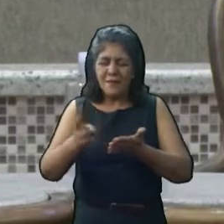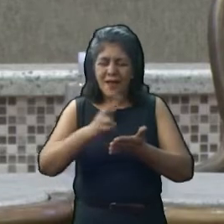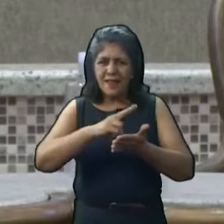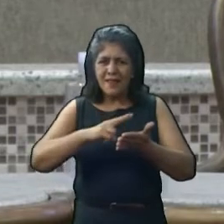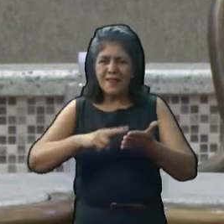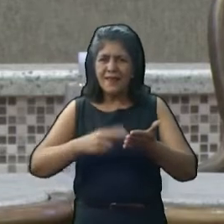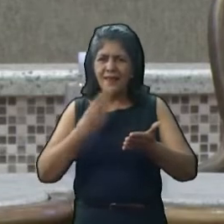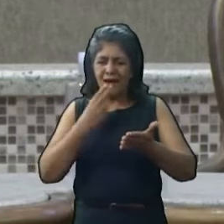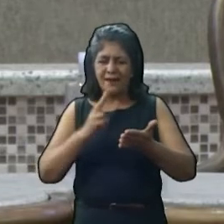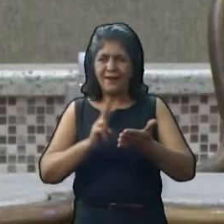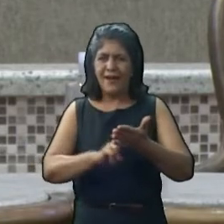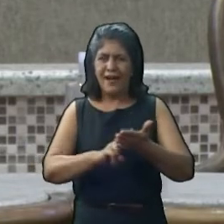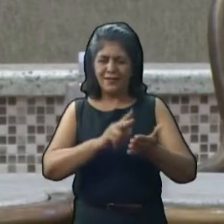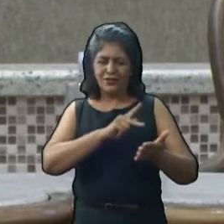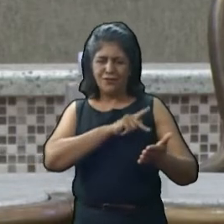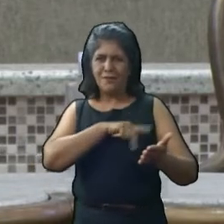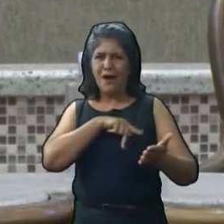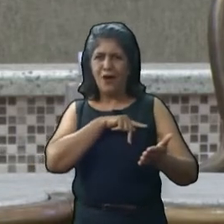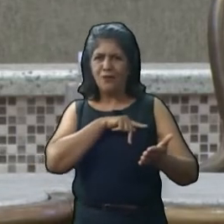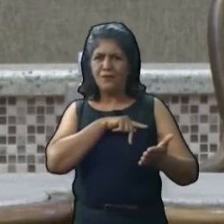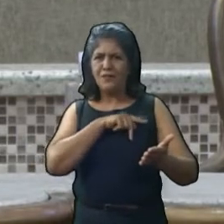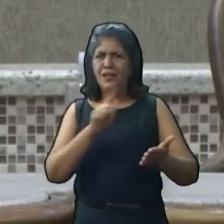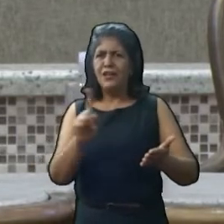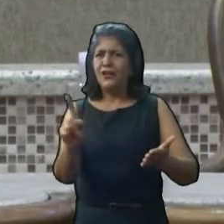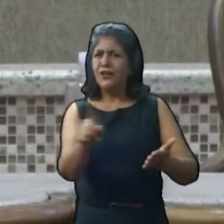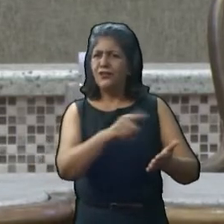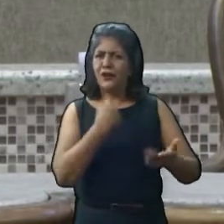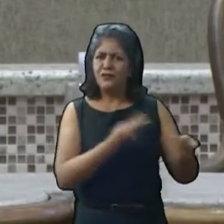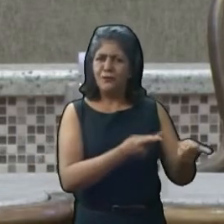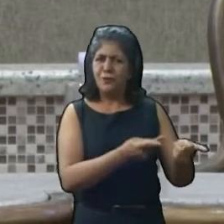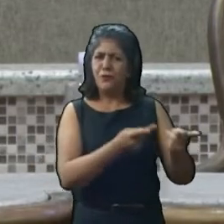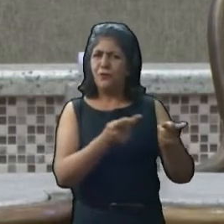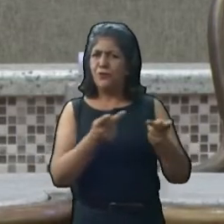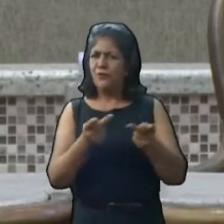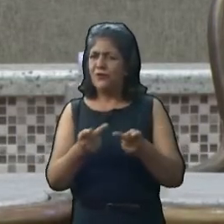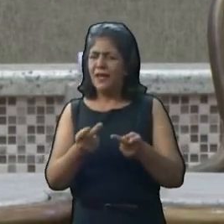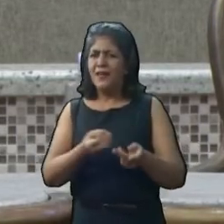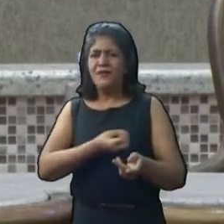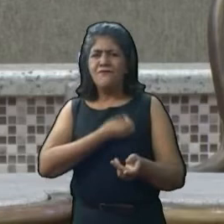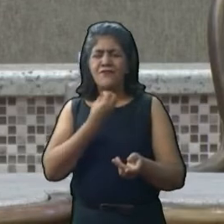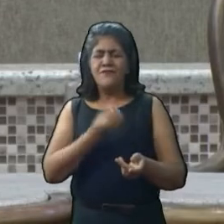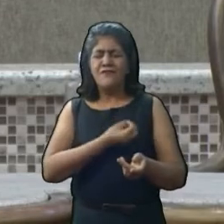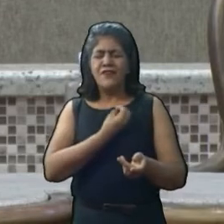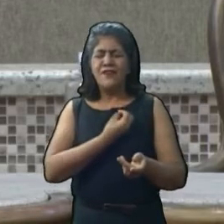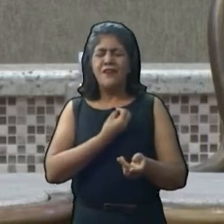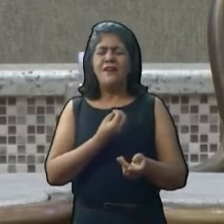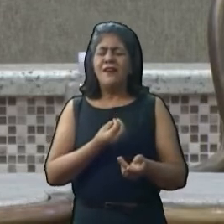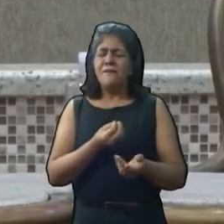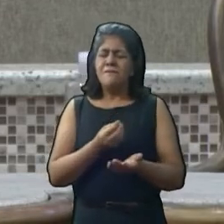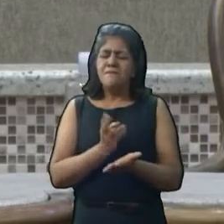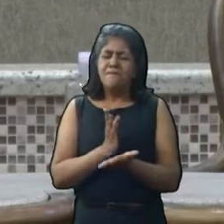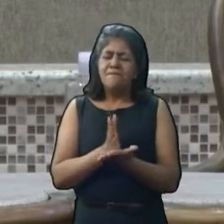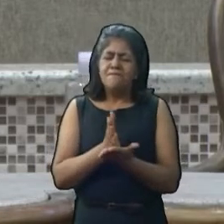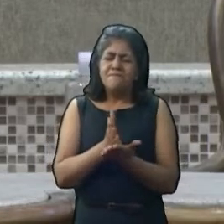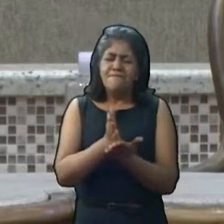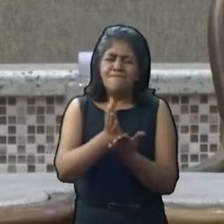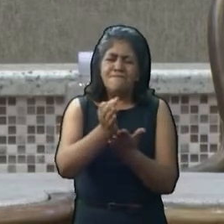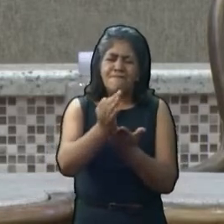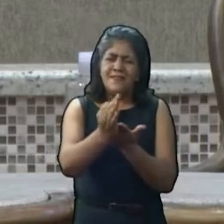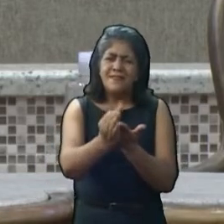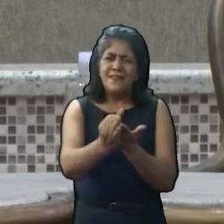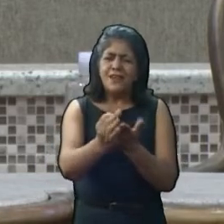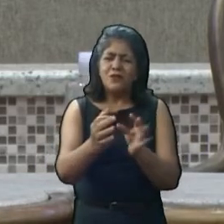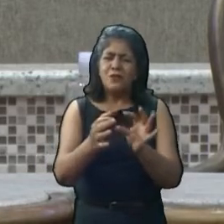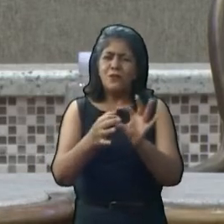somos puxados ou nós somos compelidos a viver uma vida mais estreita com deus o meu